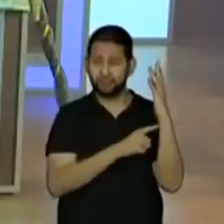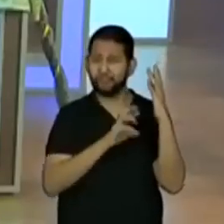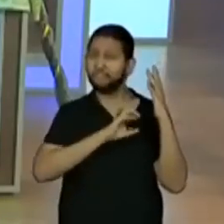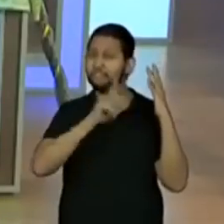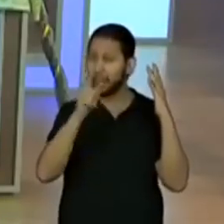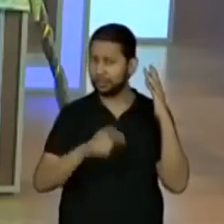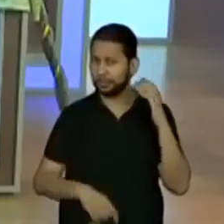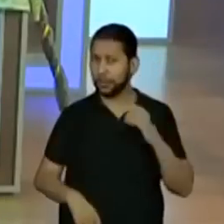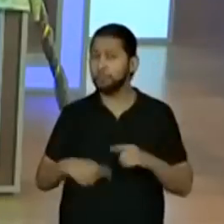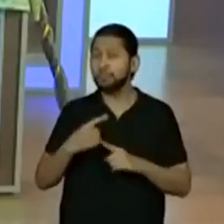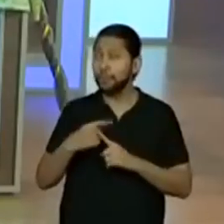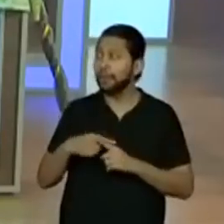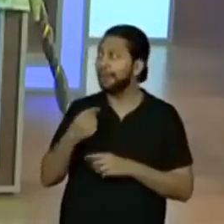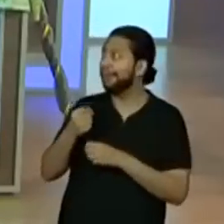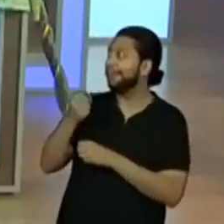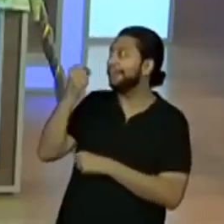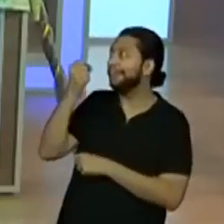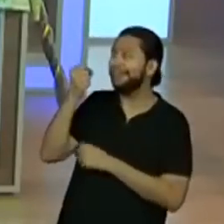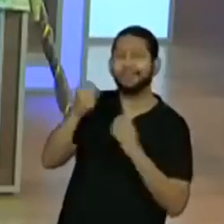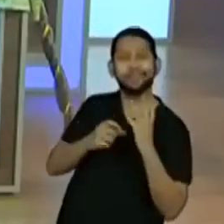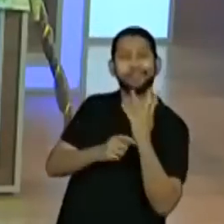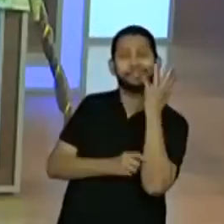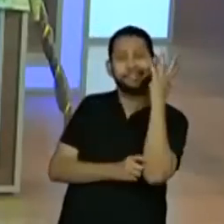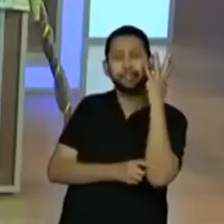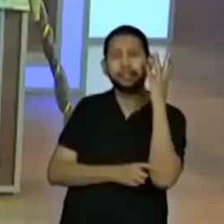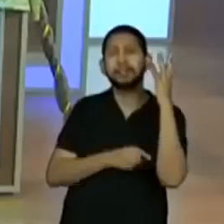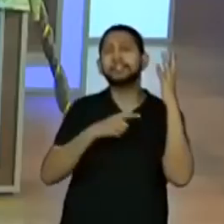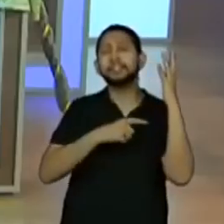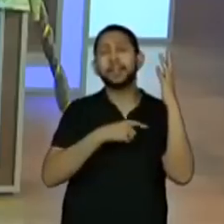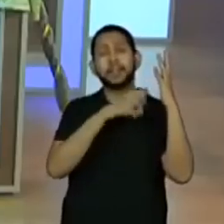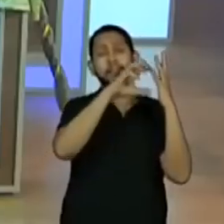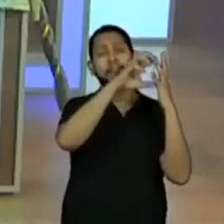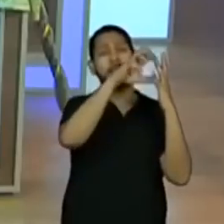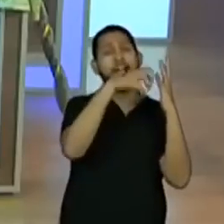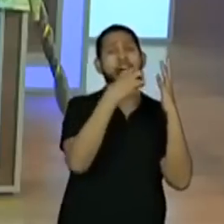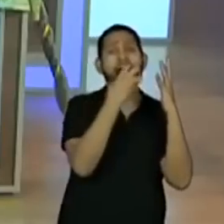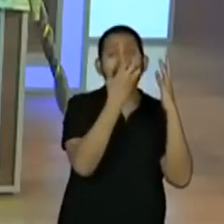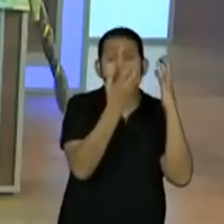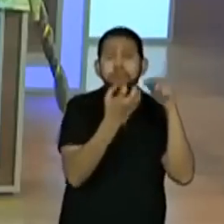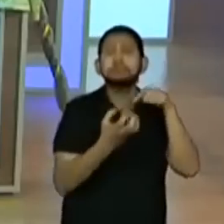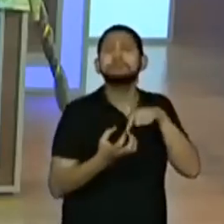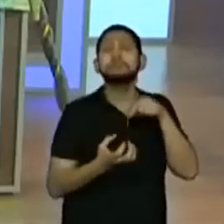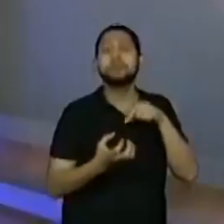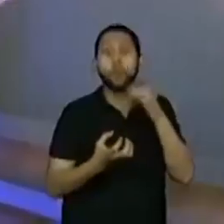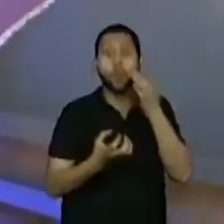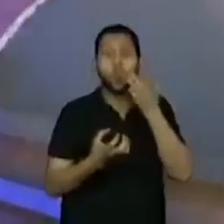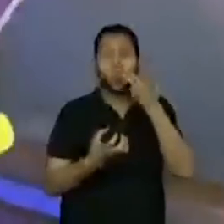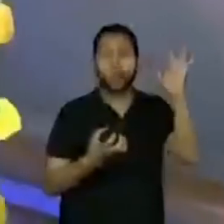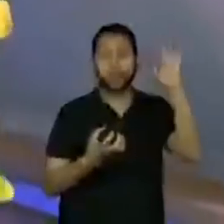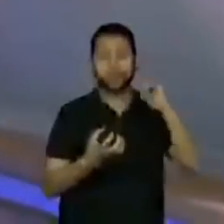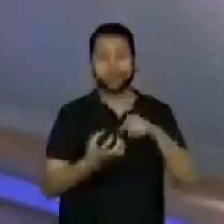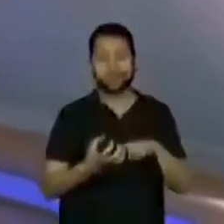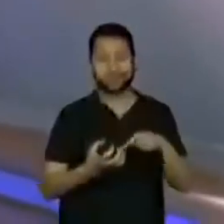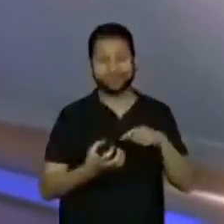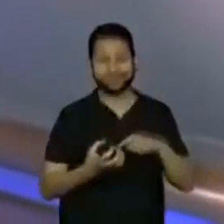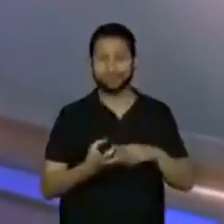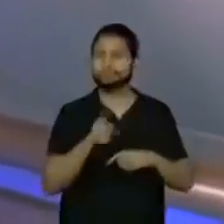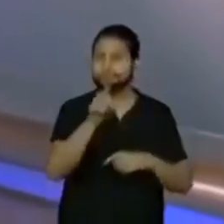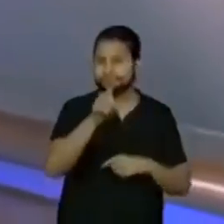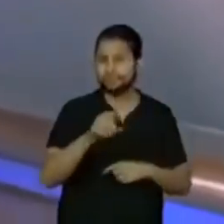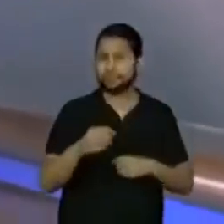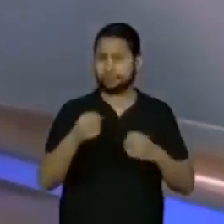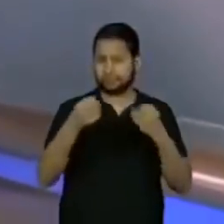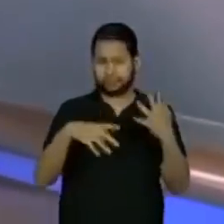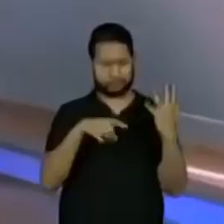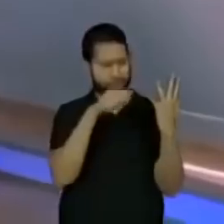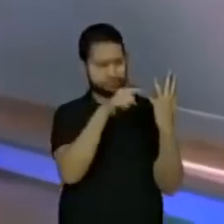porque nessa macieira nasciam maçãs de ouro. Eu nem preciso dizer para você que